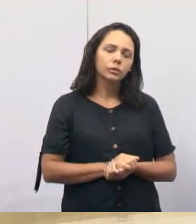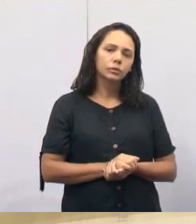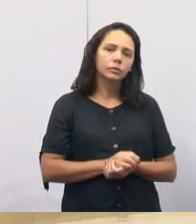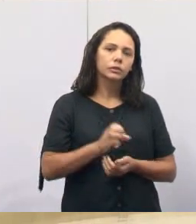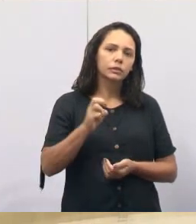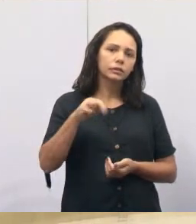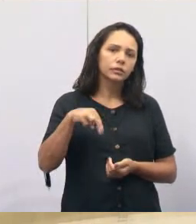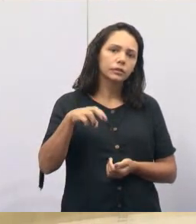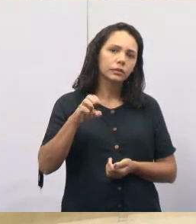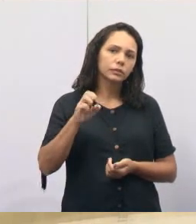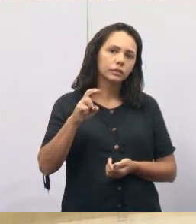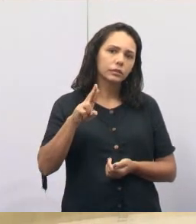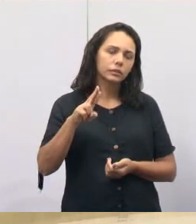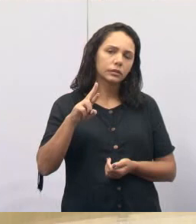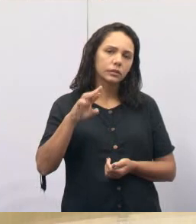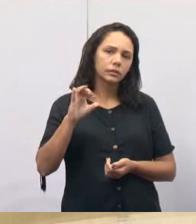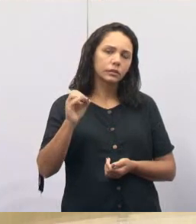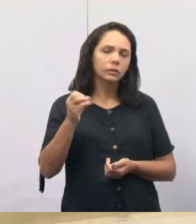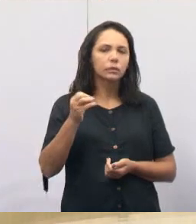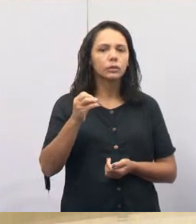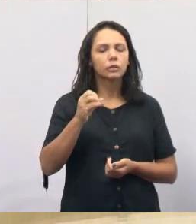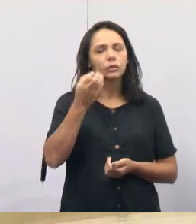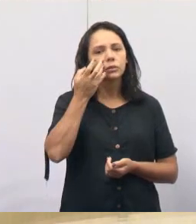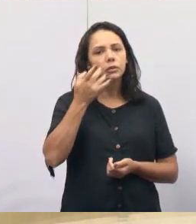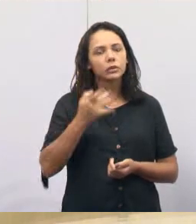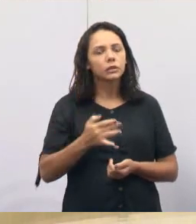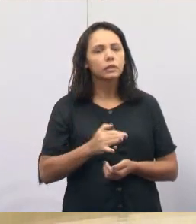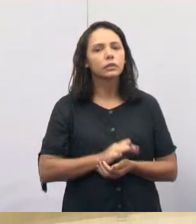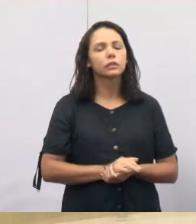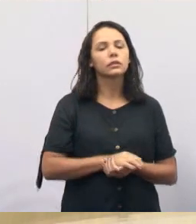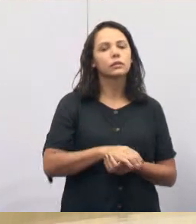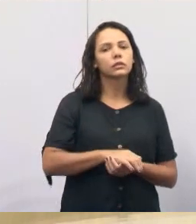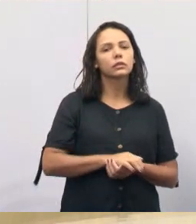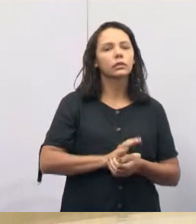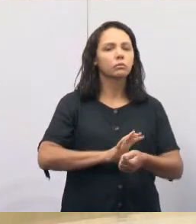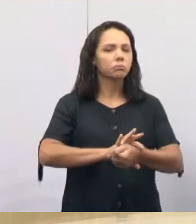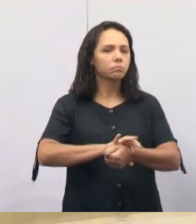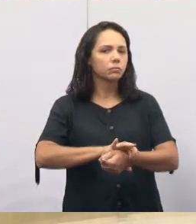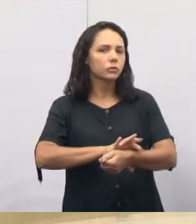neurologia pediátrica, oftalmologia, ortopedia,